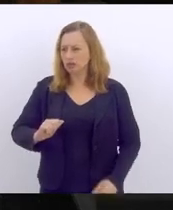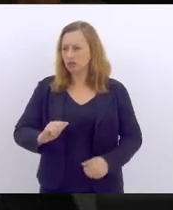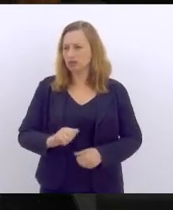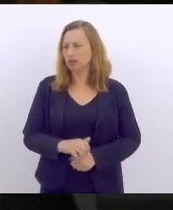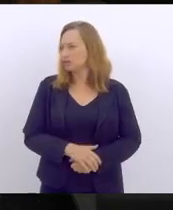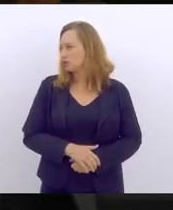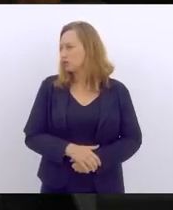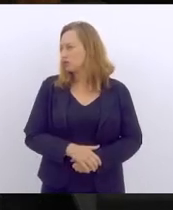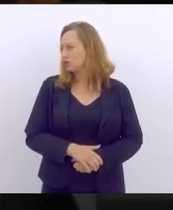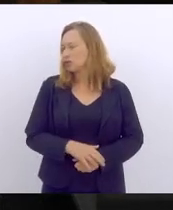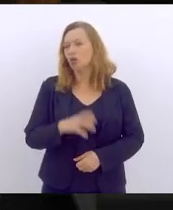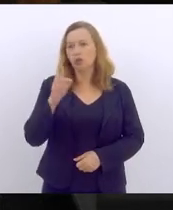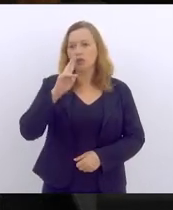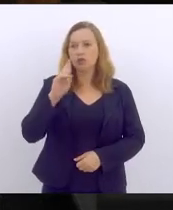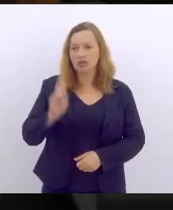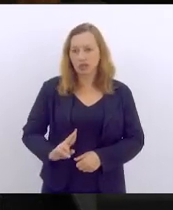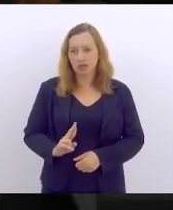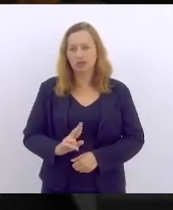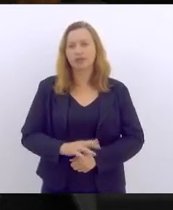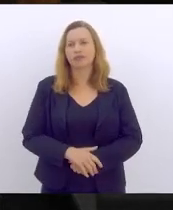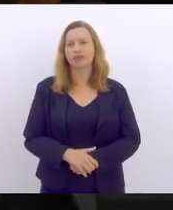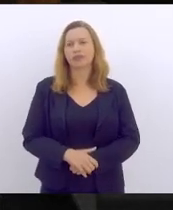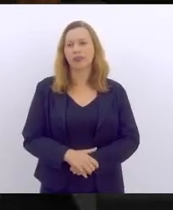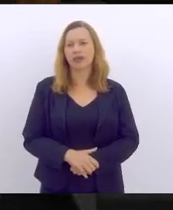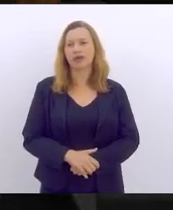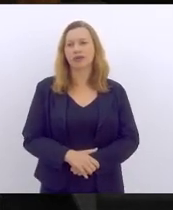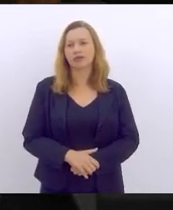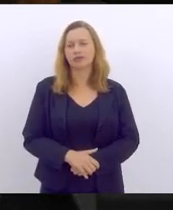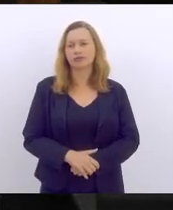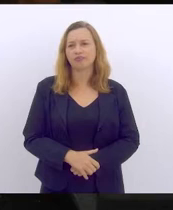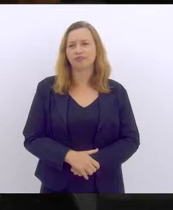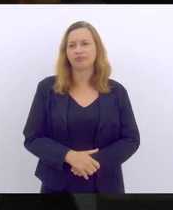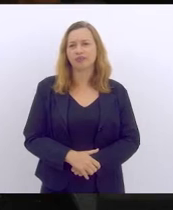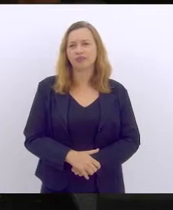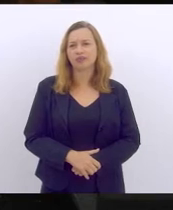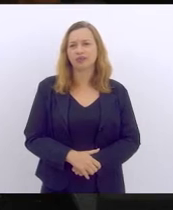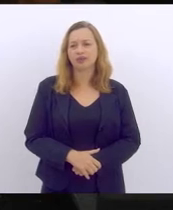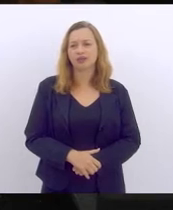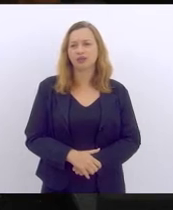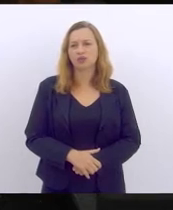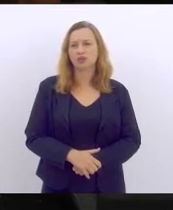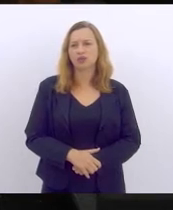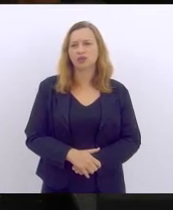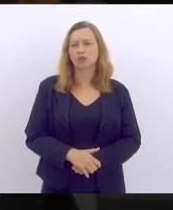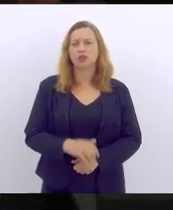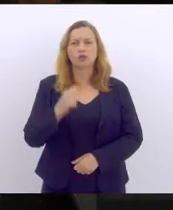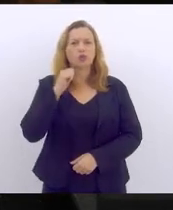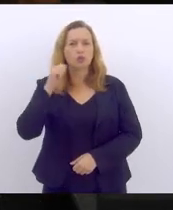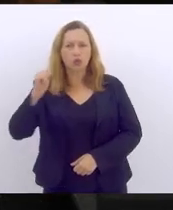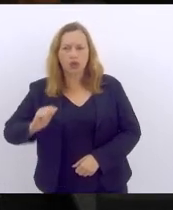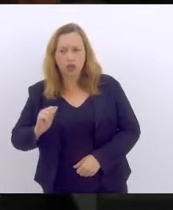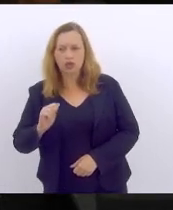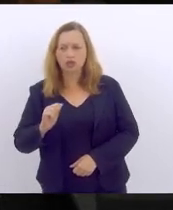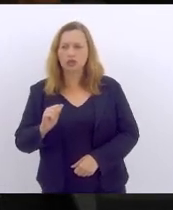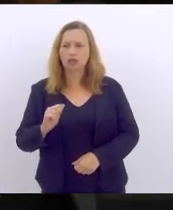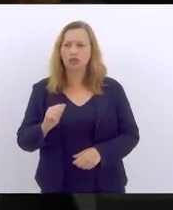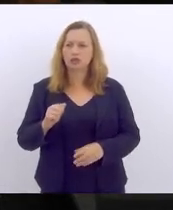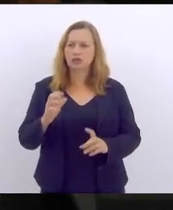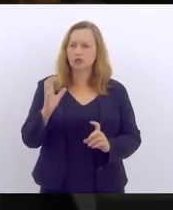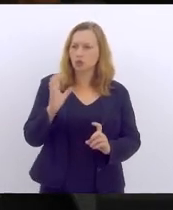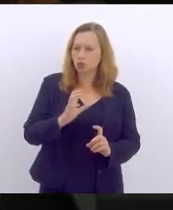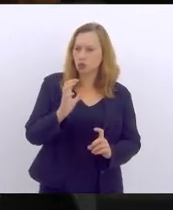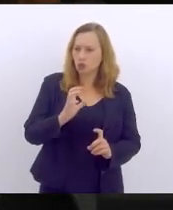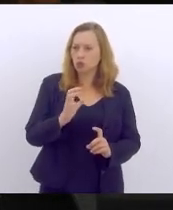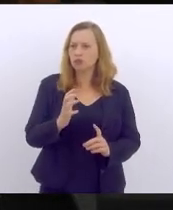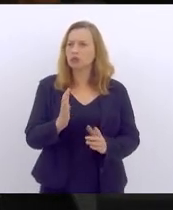um pequeno reveses agora que a Ucrânia tá em prol do a Rússia tomando